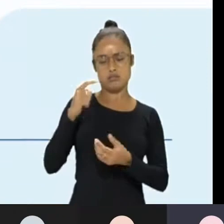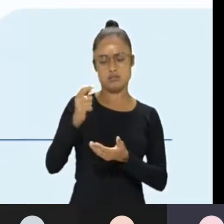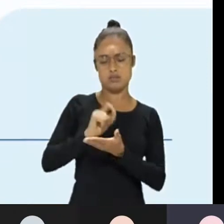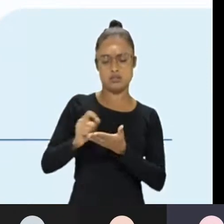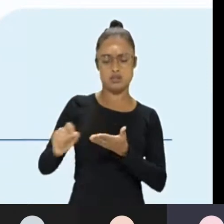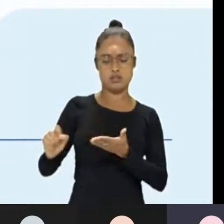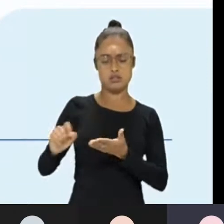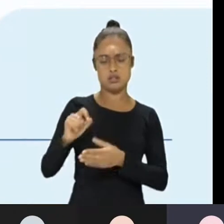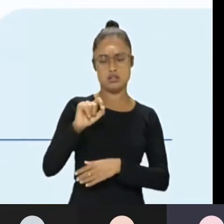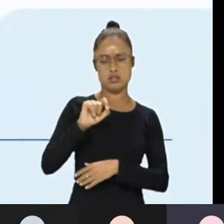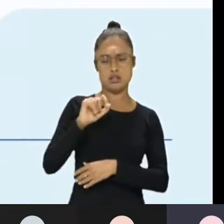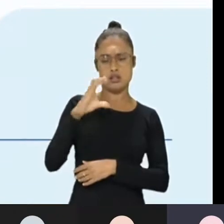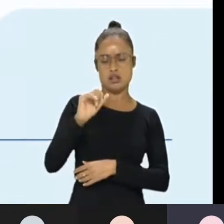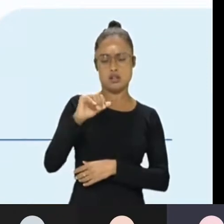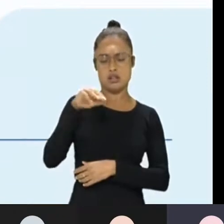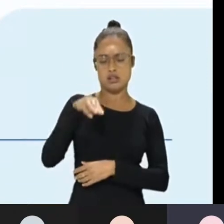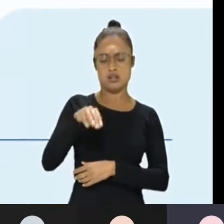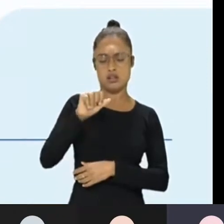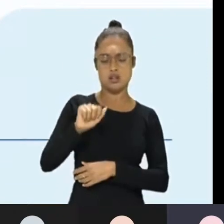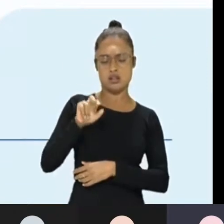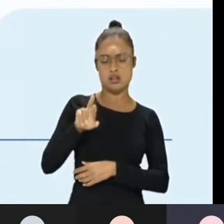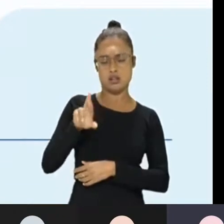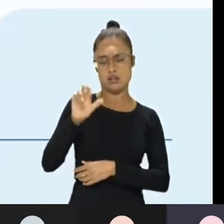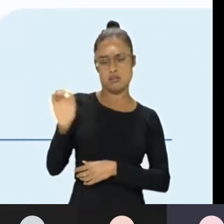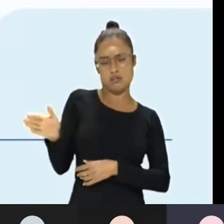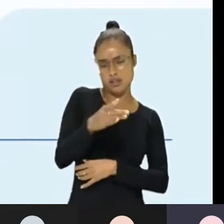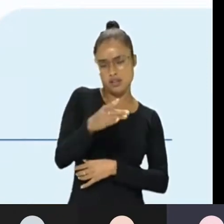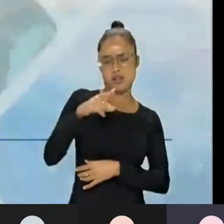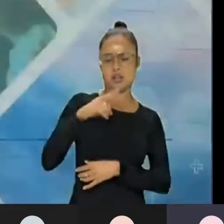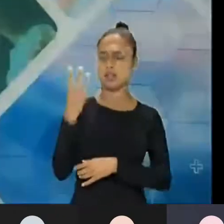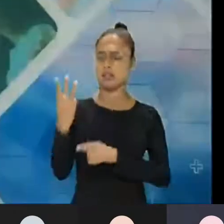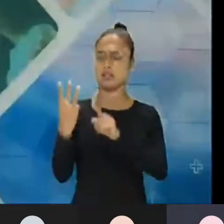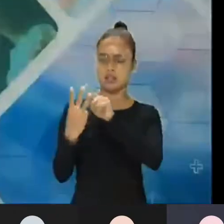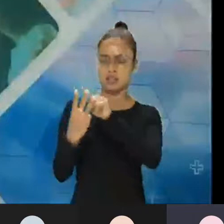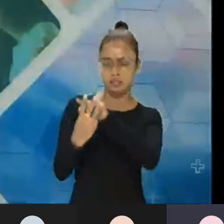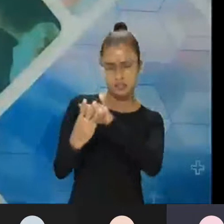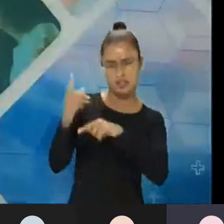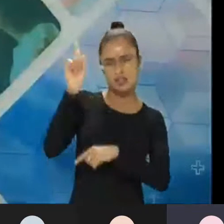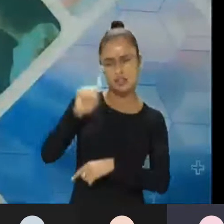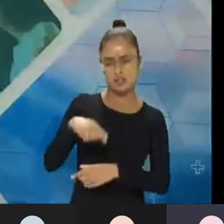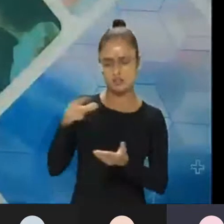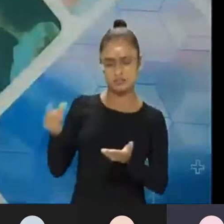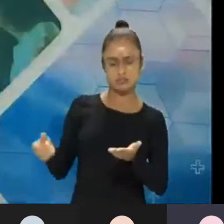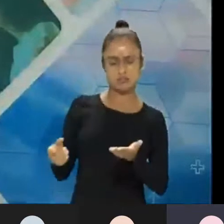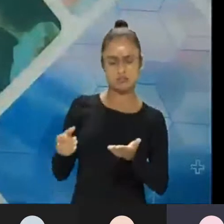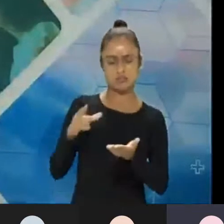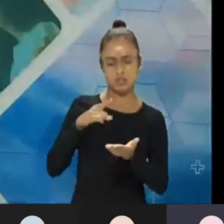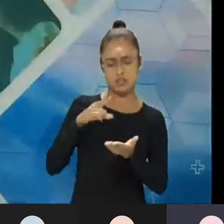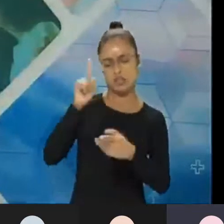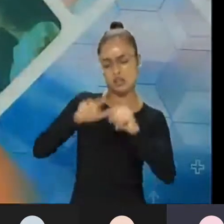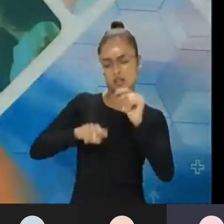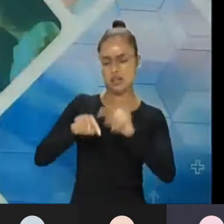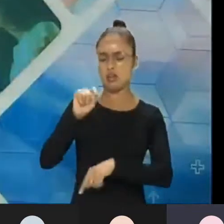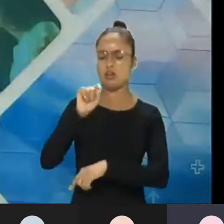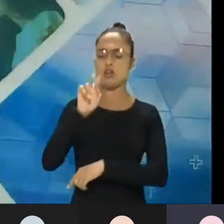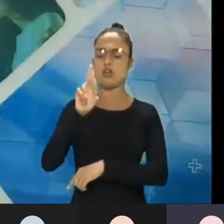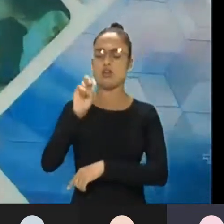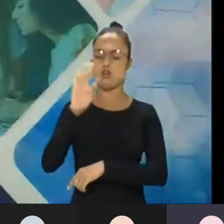Documentos, vou mostrar o roteiro 3. Então, esse é o roteiro que você vai